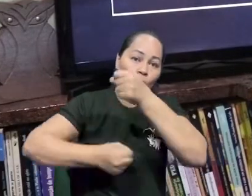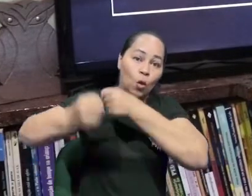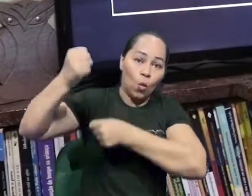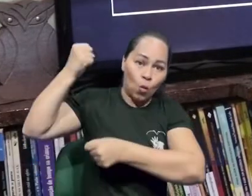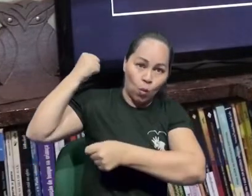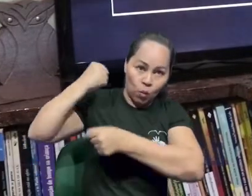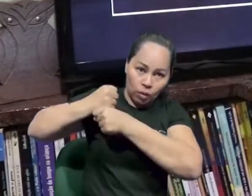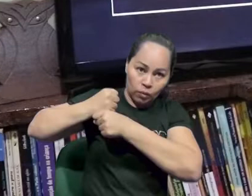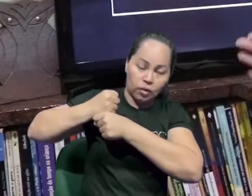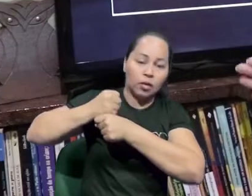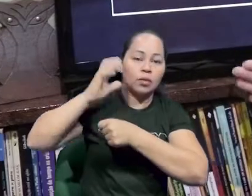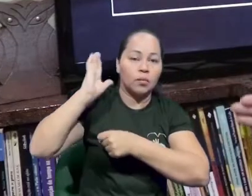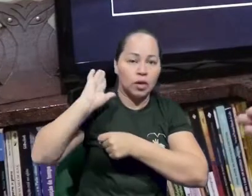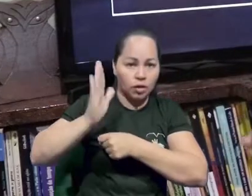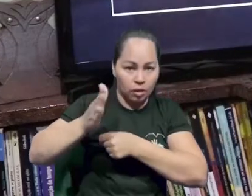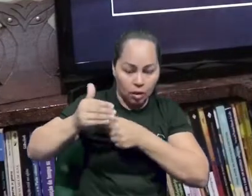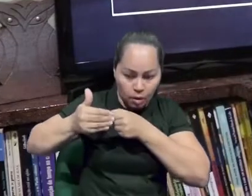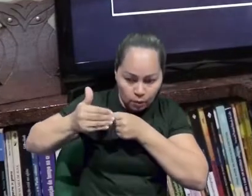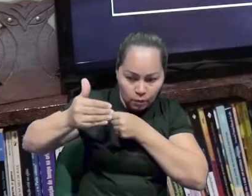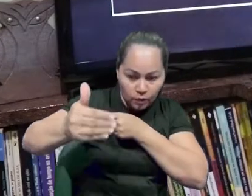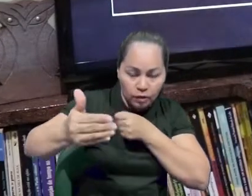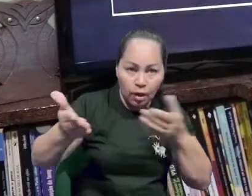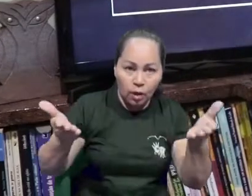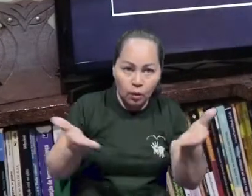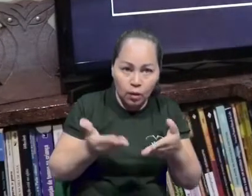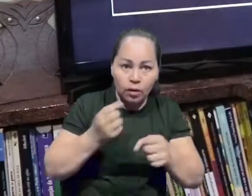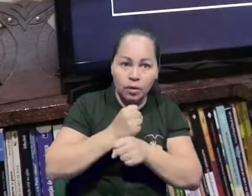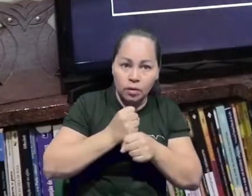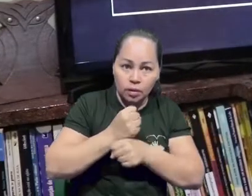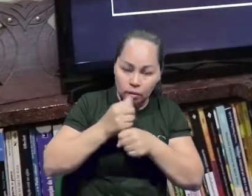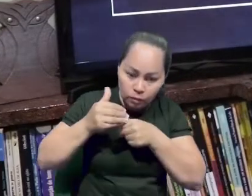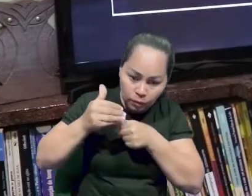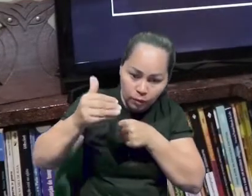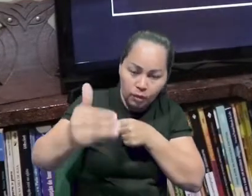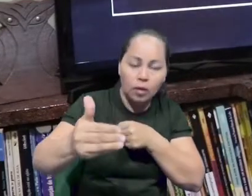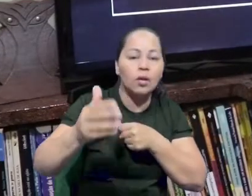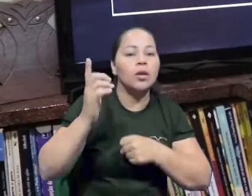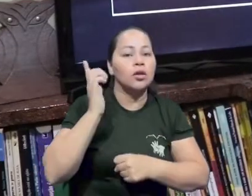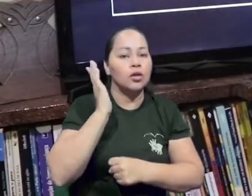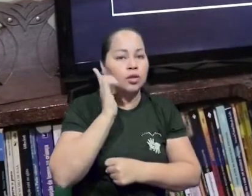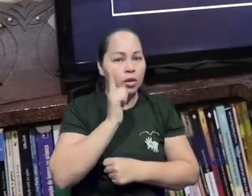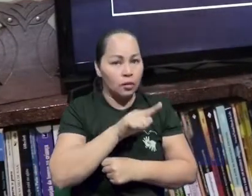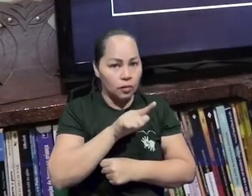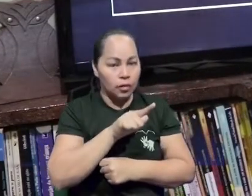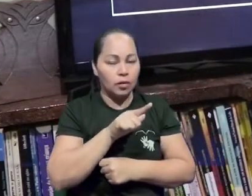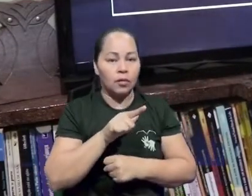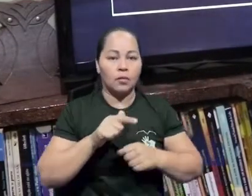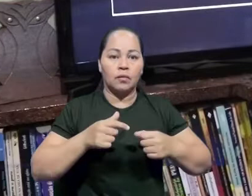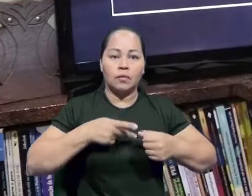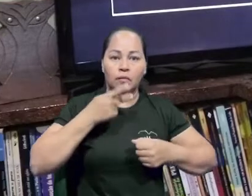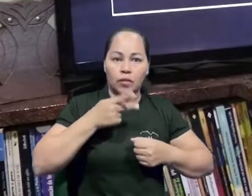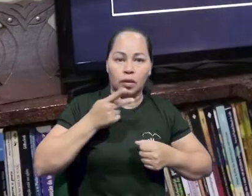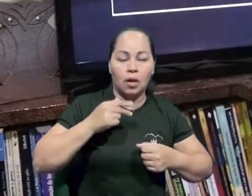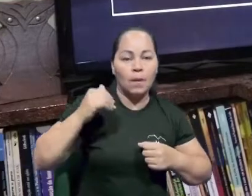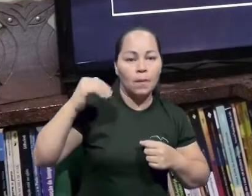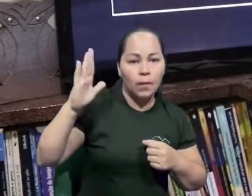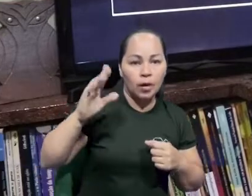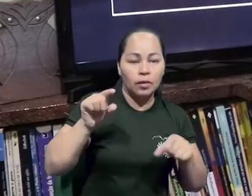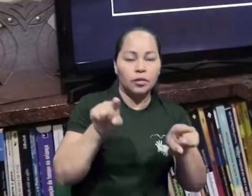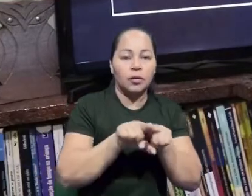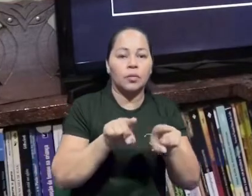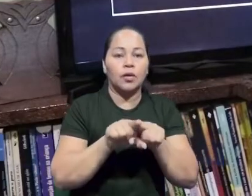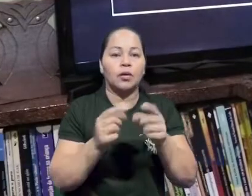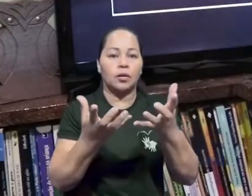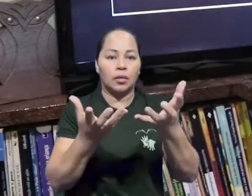passado. E ele já tem um grande avanço. Então, mais pra frente, nos próximos vídeos, vou falar sobre o plano de atendimento individual e